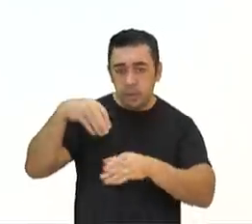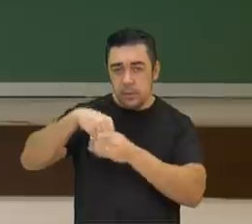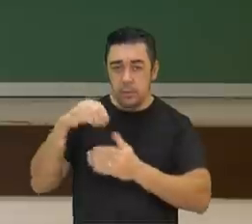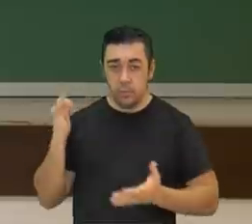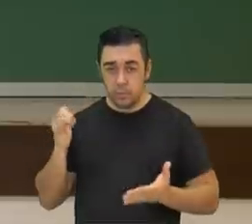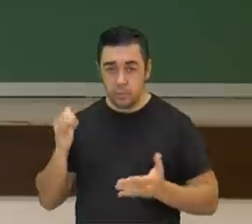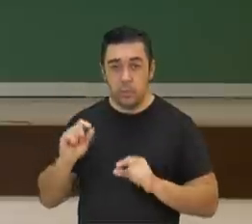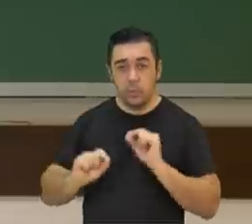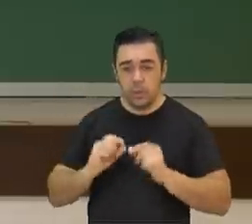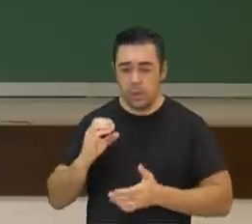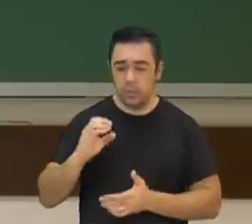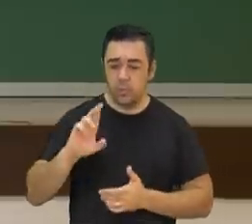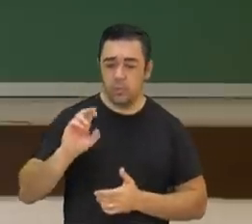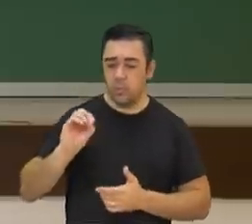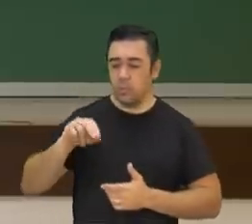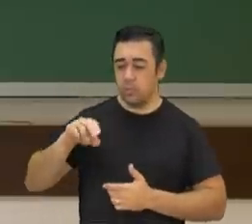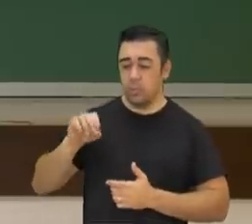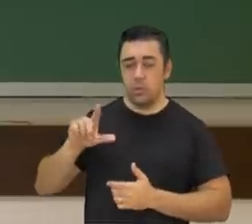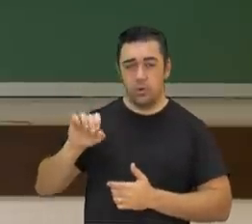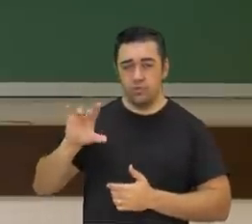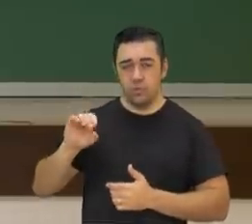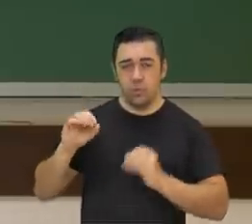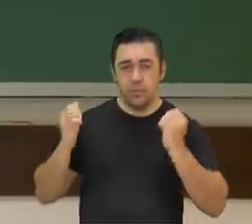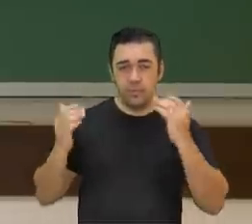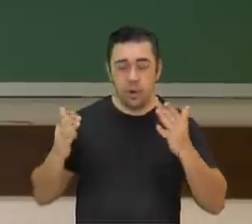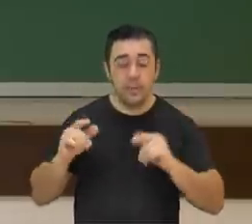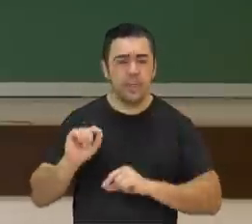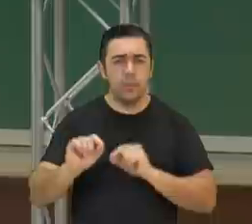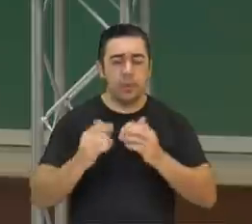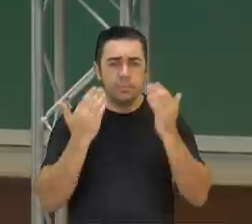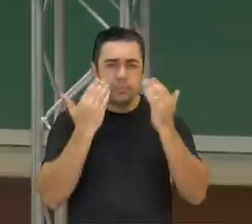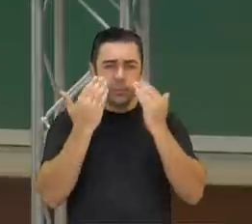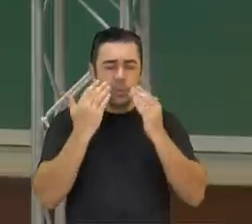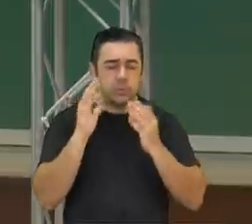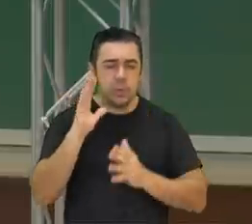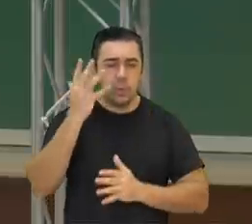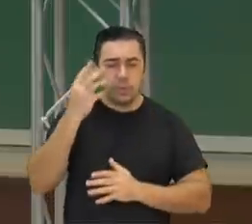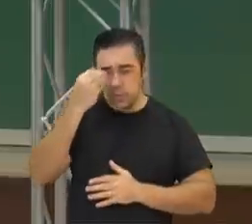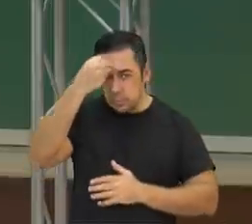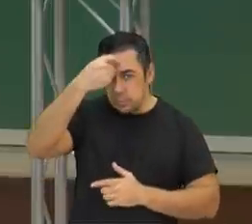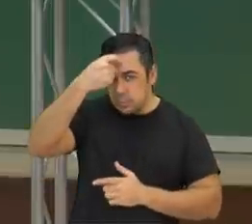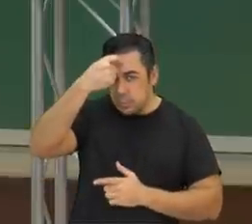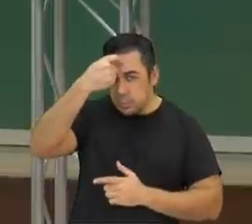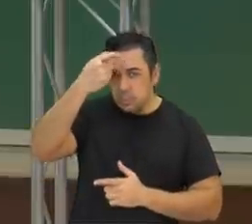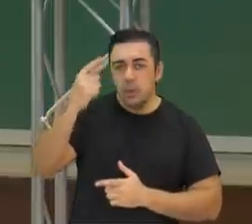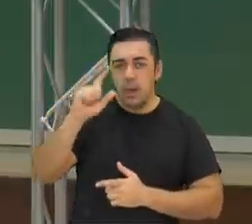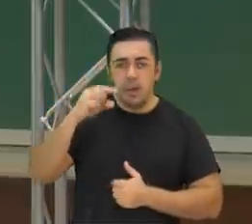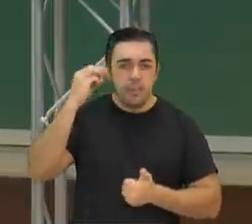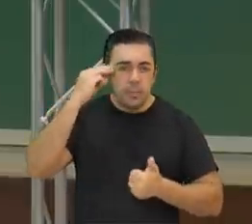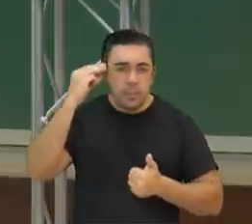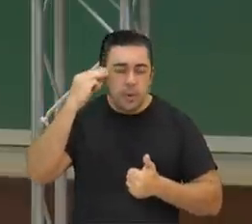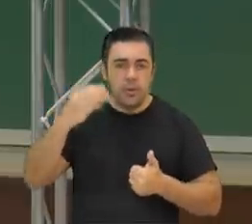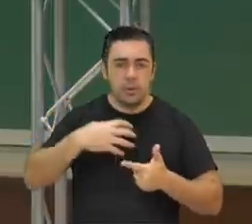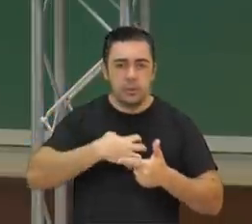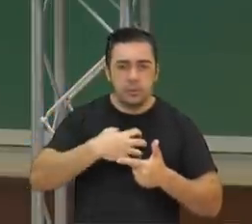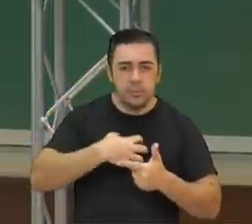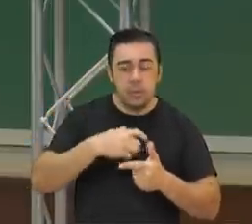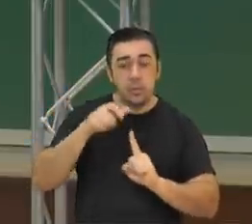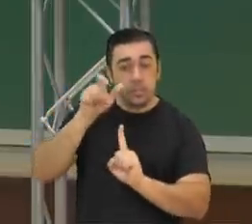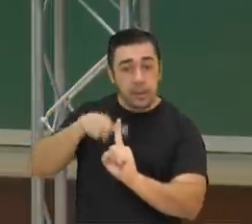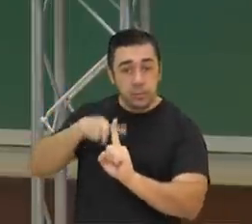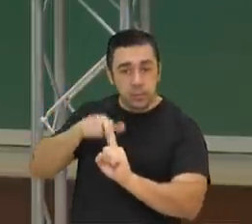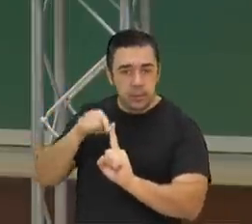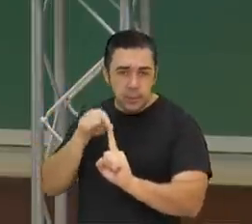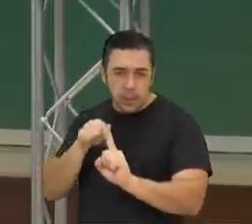que é externo ao personagem e que o psicológico é aquilo que está na mente dele, né? As memórias, as sensações, as emoções,